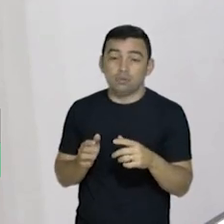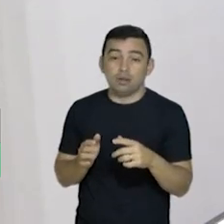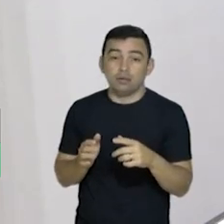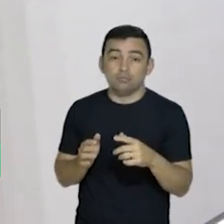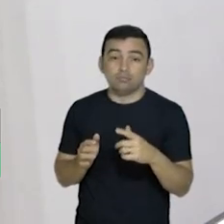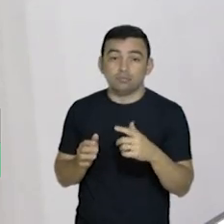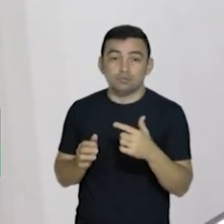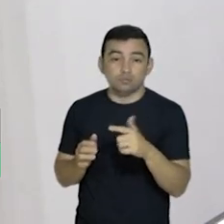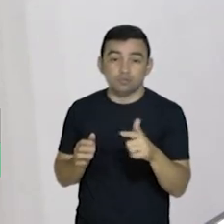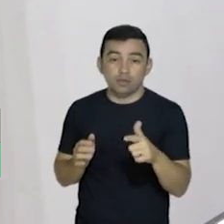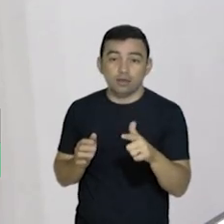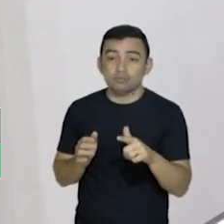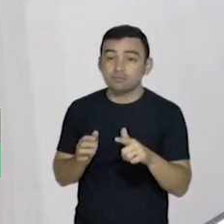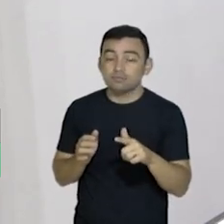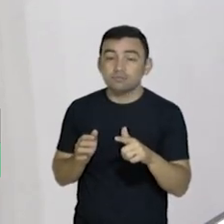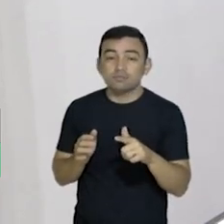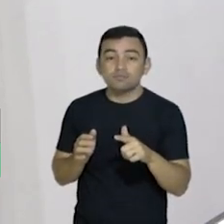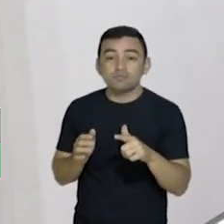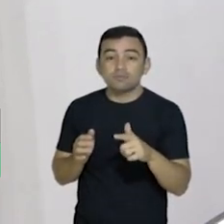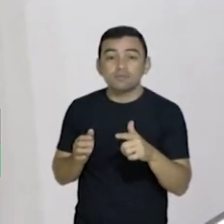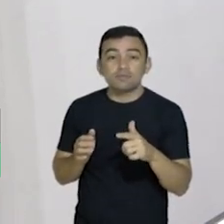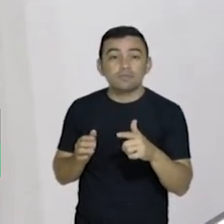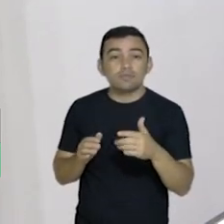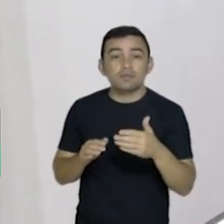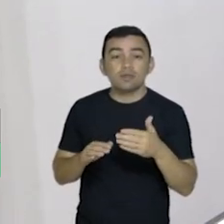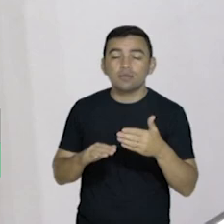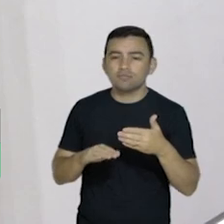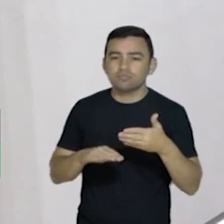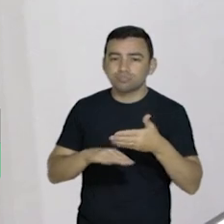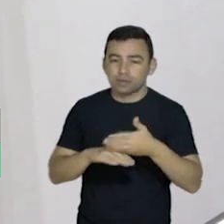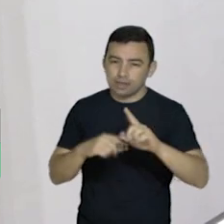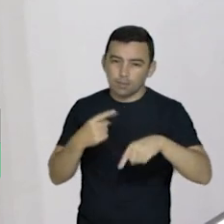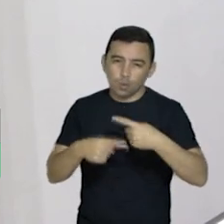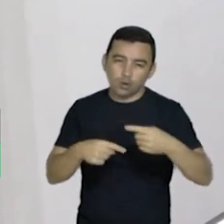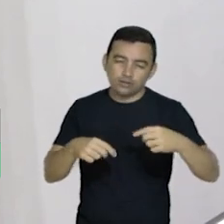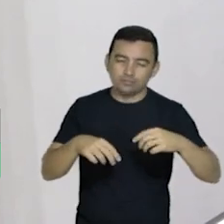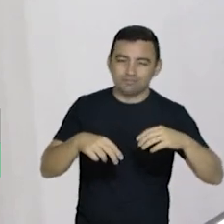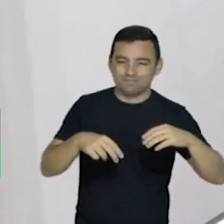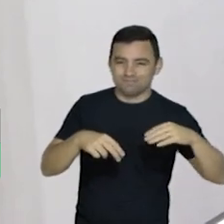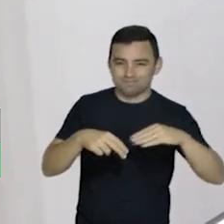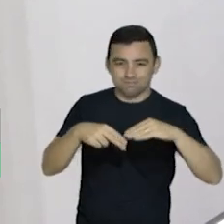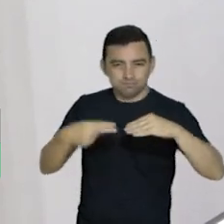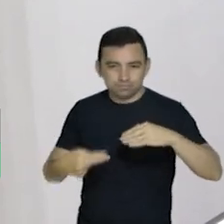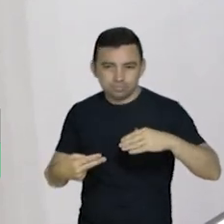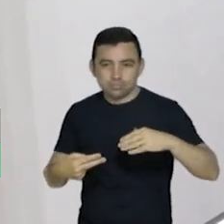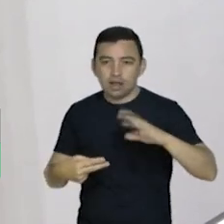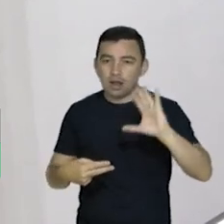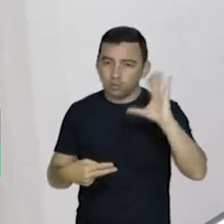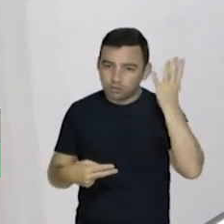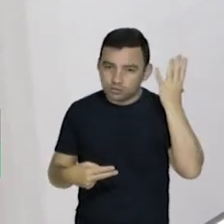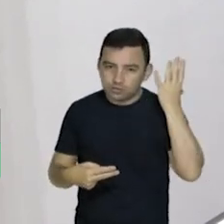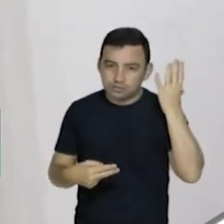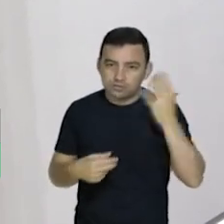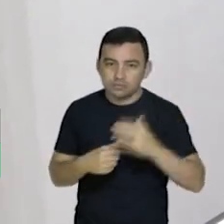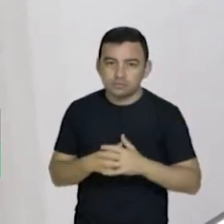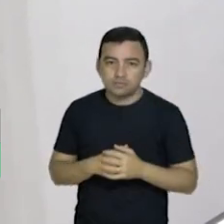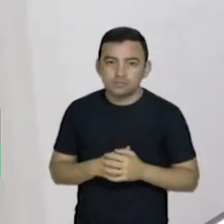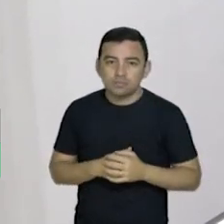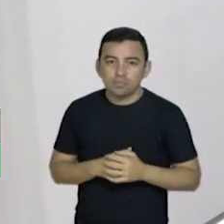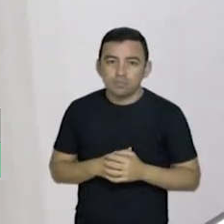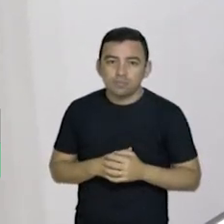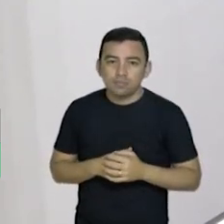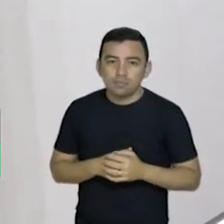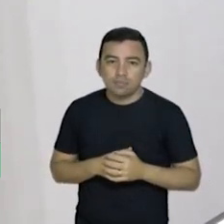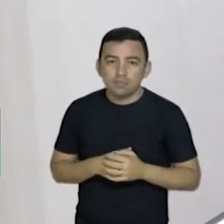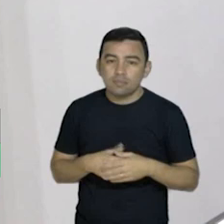foi guinchada para o pátio após ele ser atropelado em cima né da ciclofaixa onde ele estava utilizando ou seja